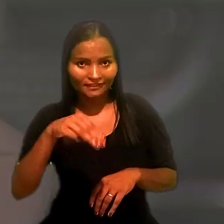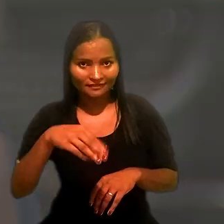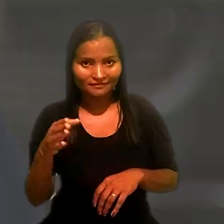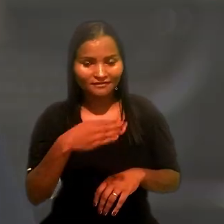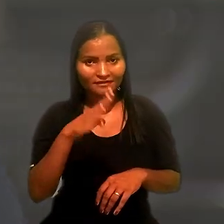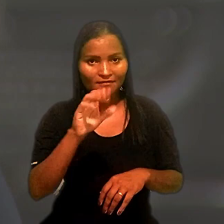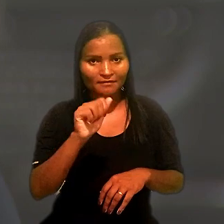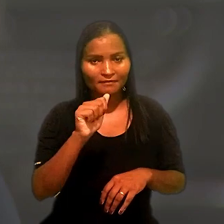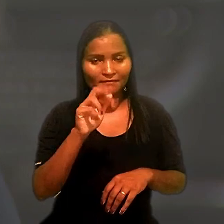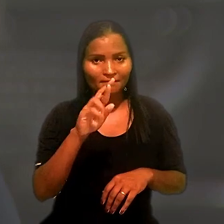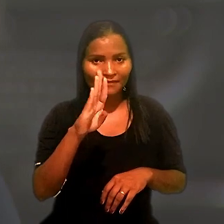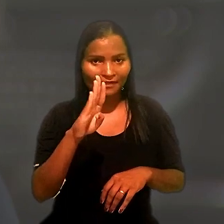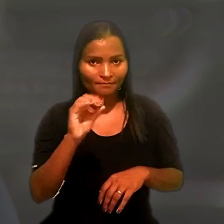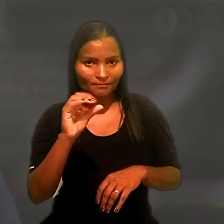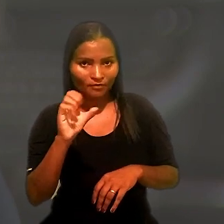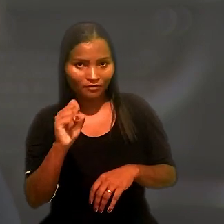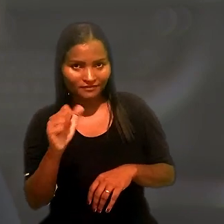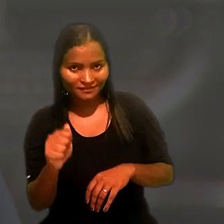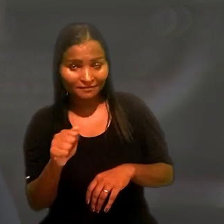Eu descobri